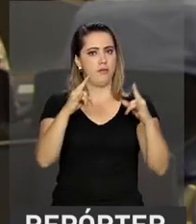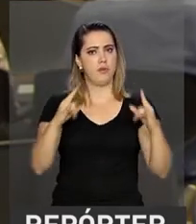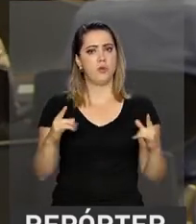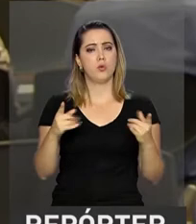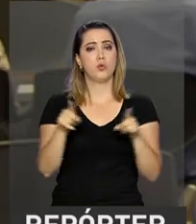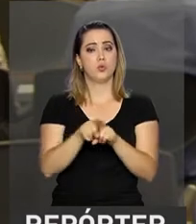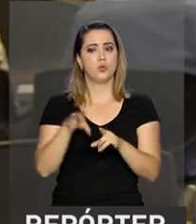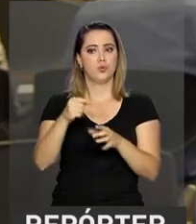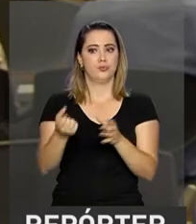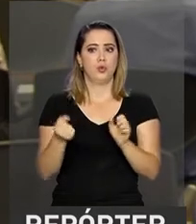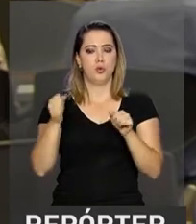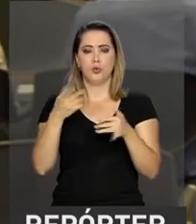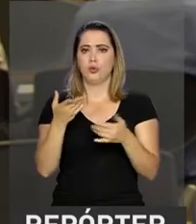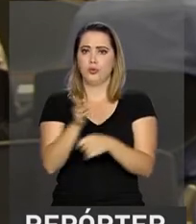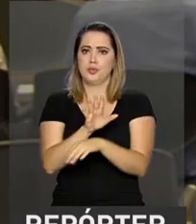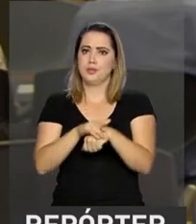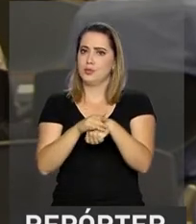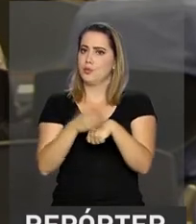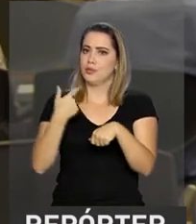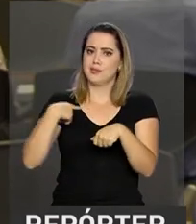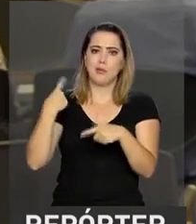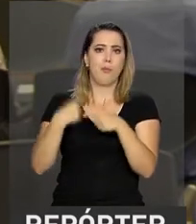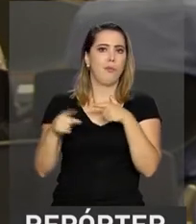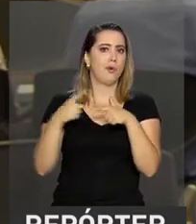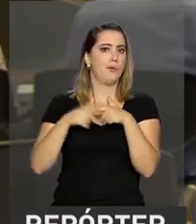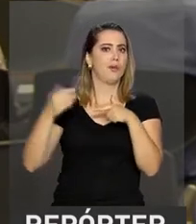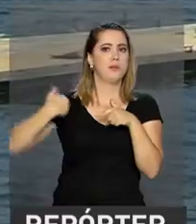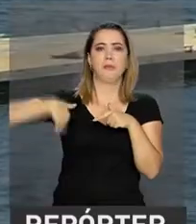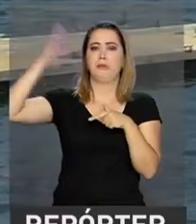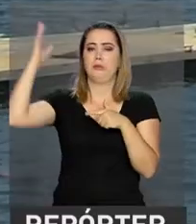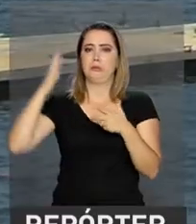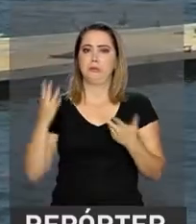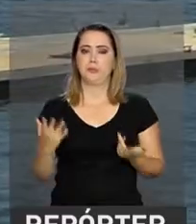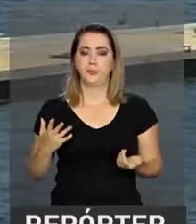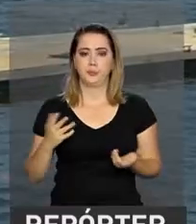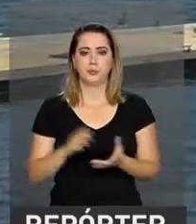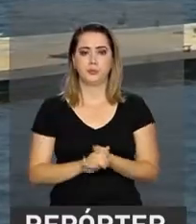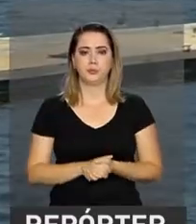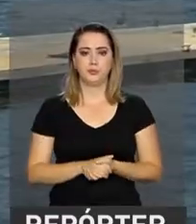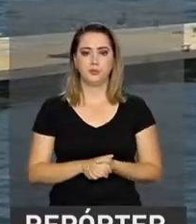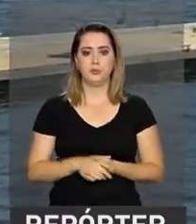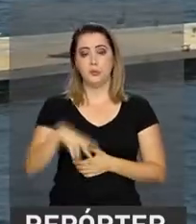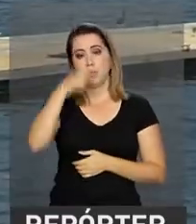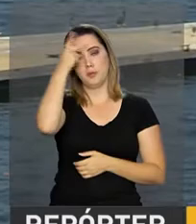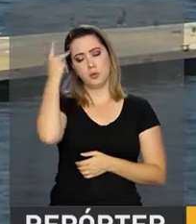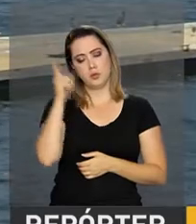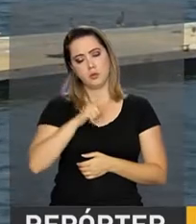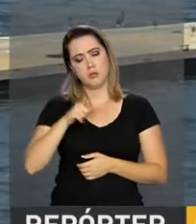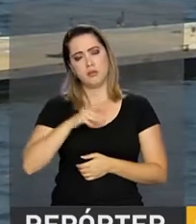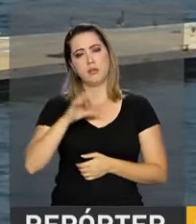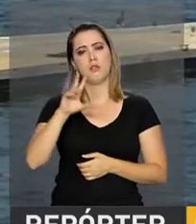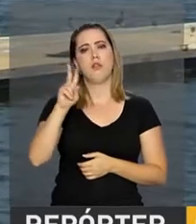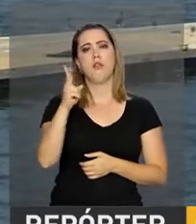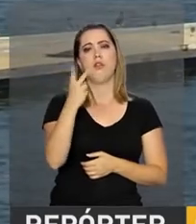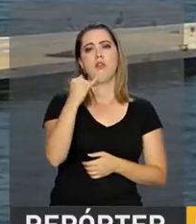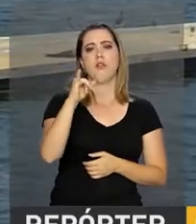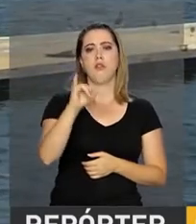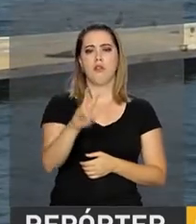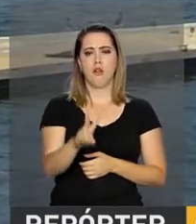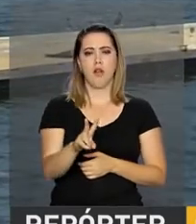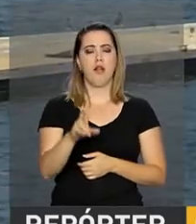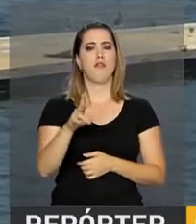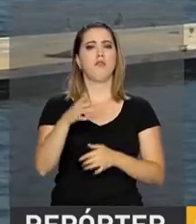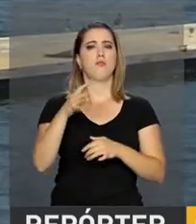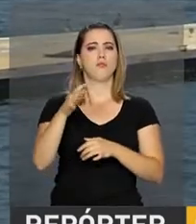todos os surtos que aconteceram teriam uma gravidade muito maior. Pessoas que sofrem com HIV, Parkinson, câncer,